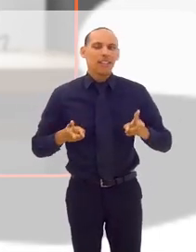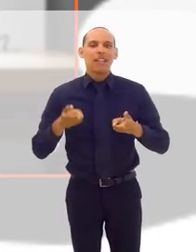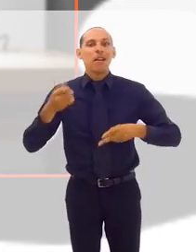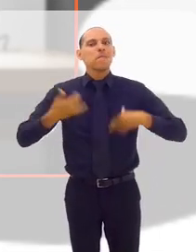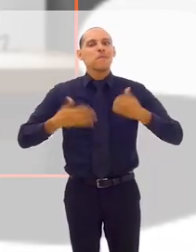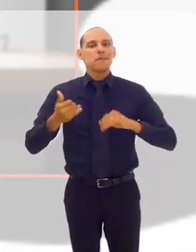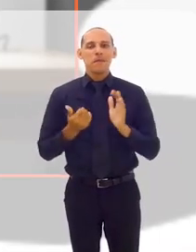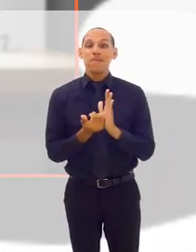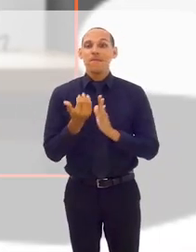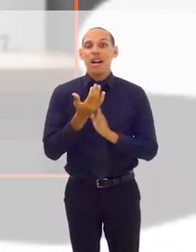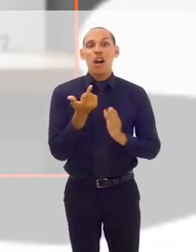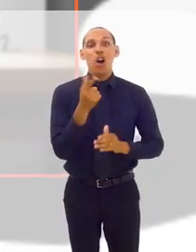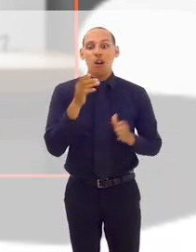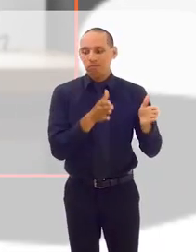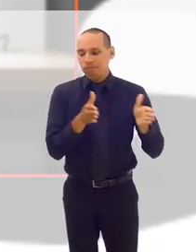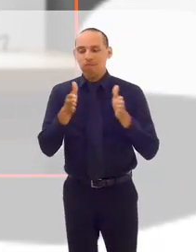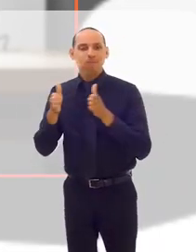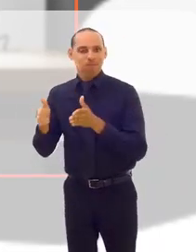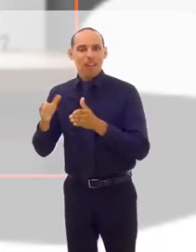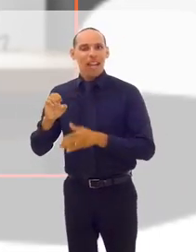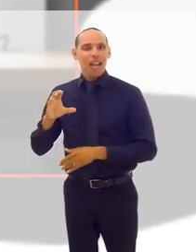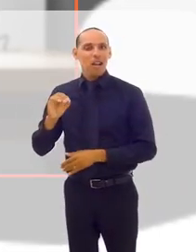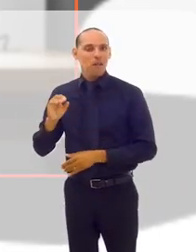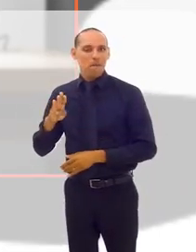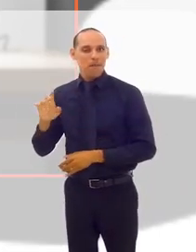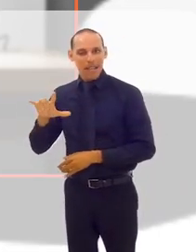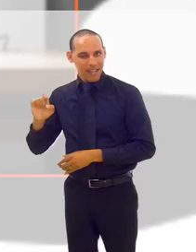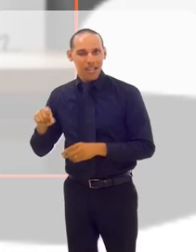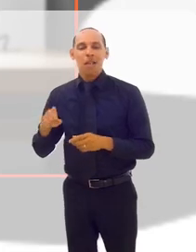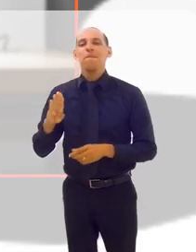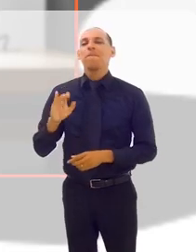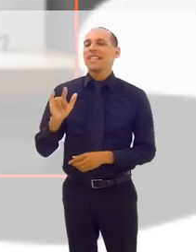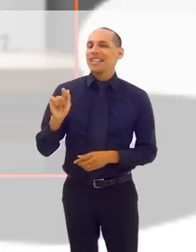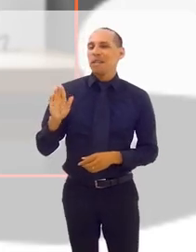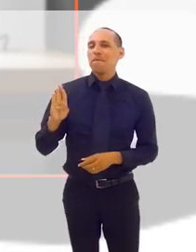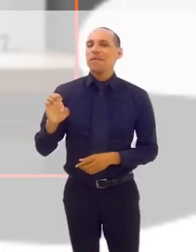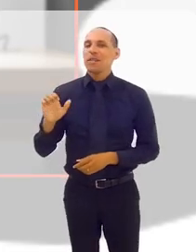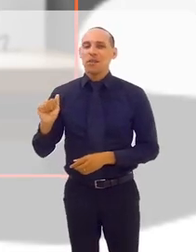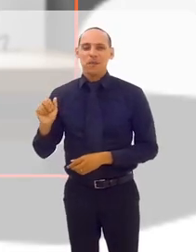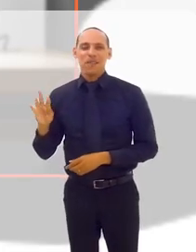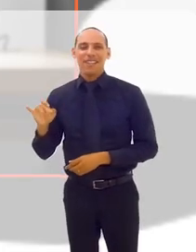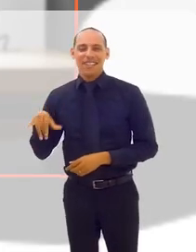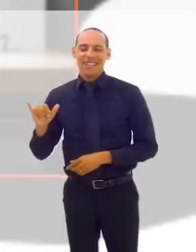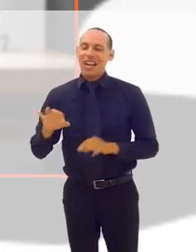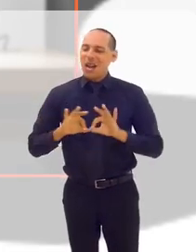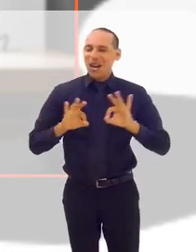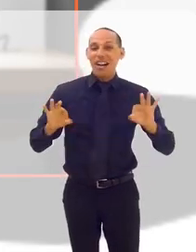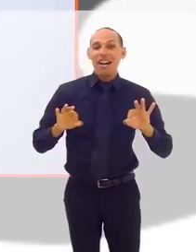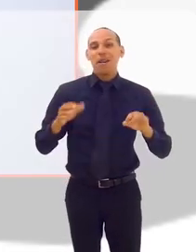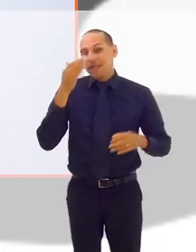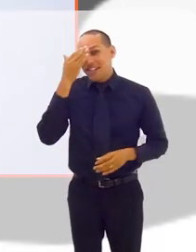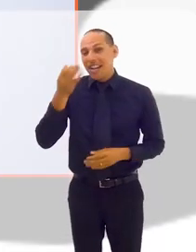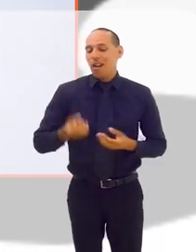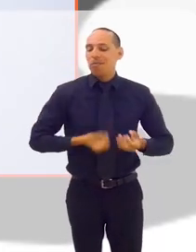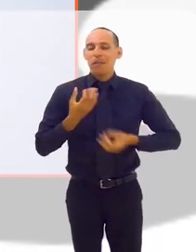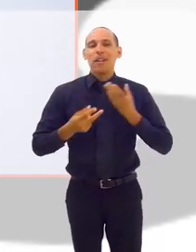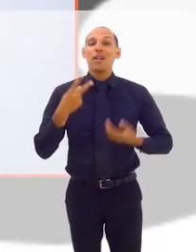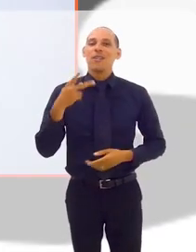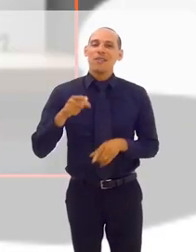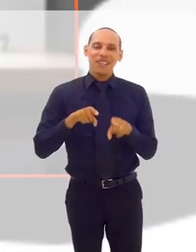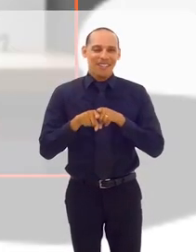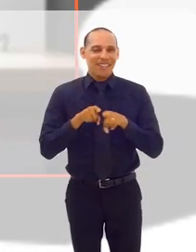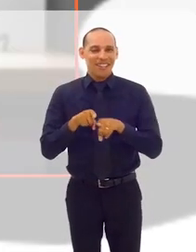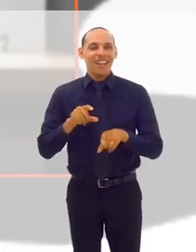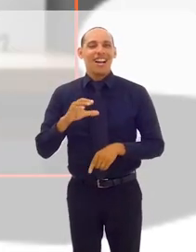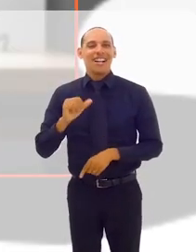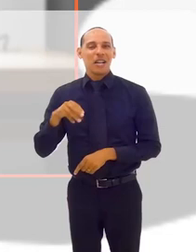voltar sempre para contar esse outro lado aí da Ecobelly, da Big Beauty, tá bom? Agradecendo tá a você, a inspiração